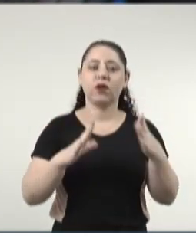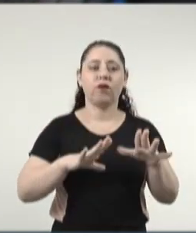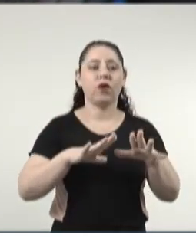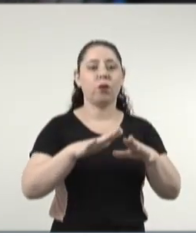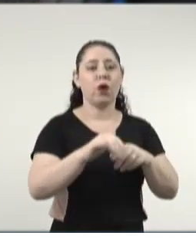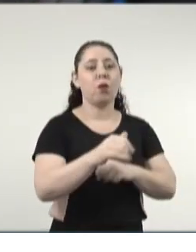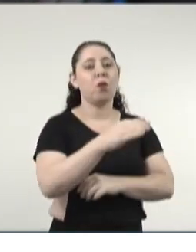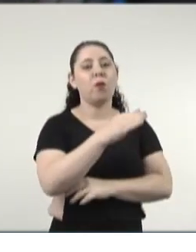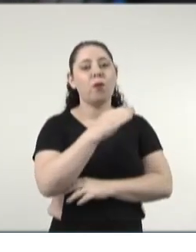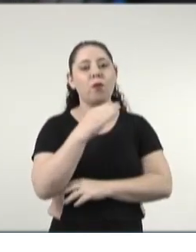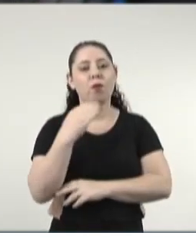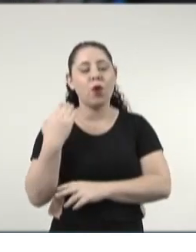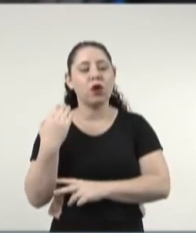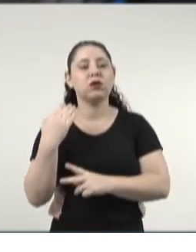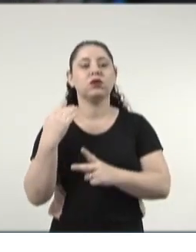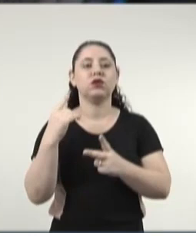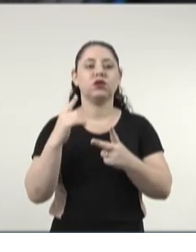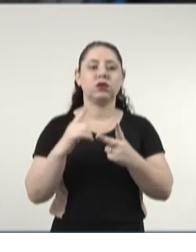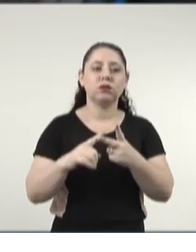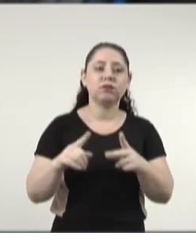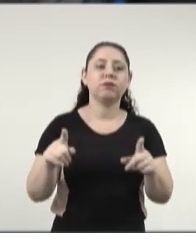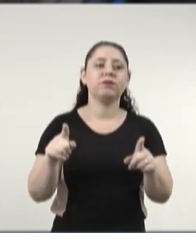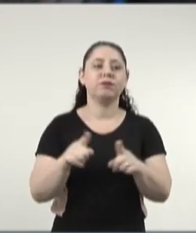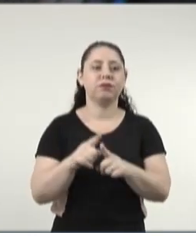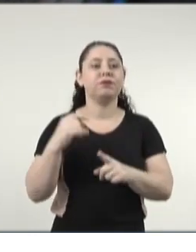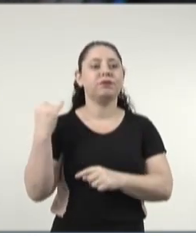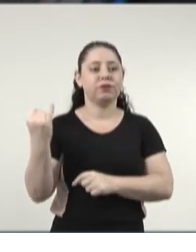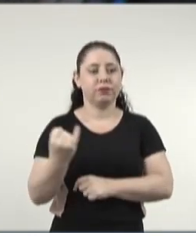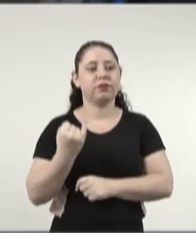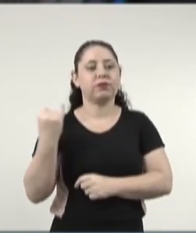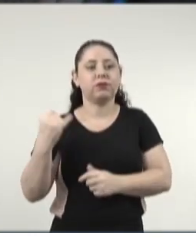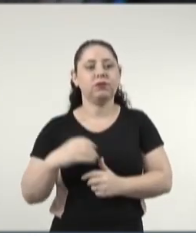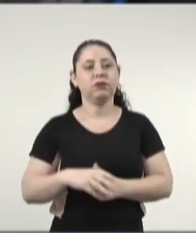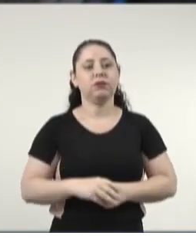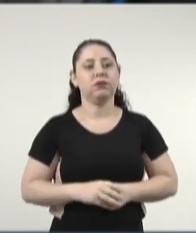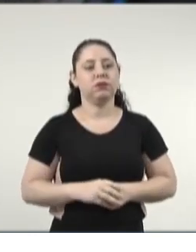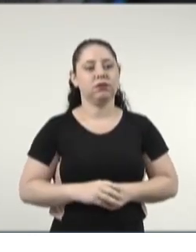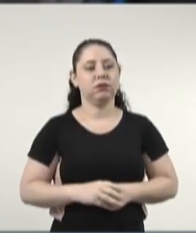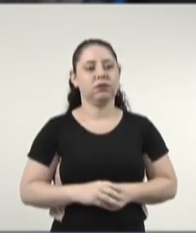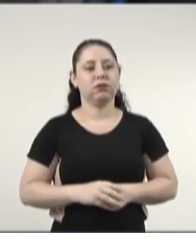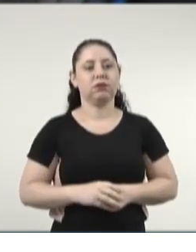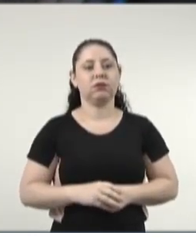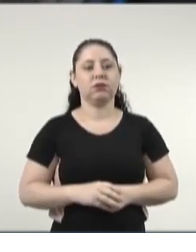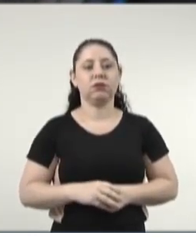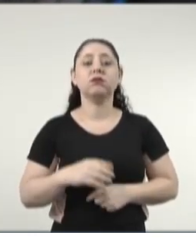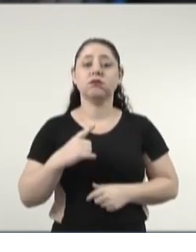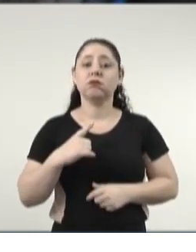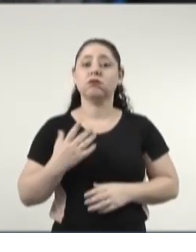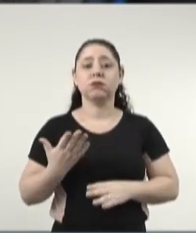sobre morte e tanatologia. Então, a gente tem vamos dizer, uma